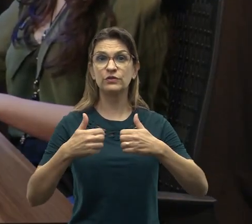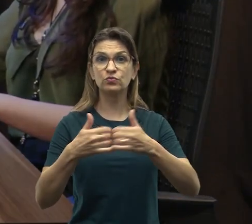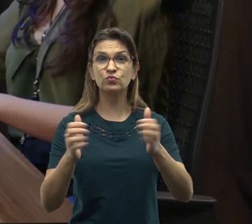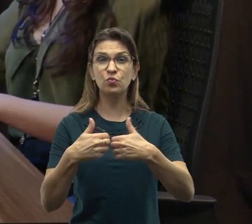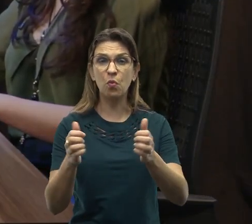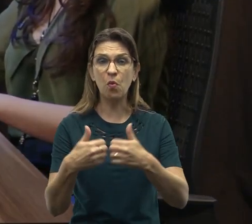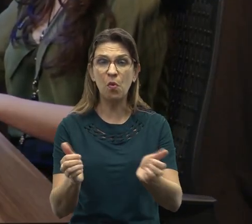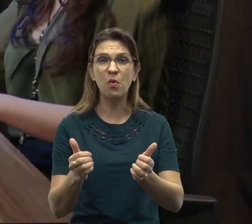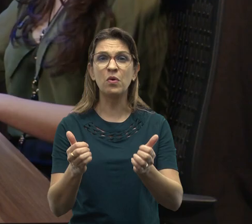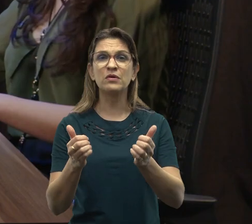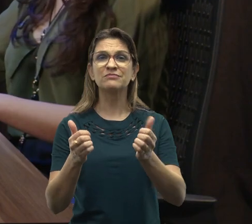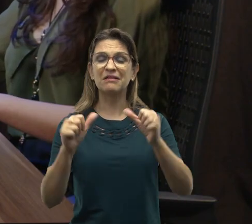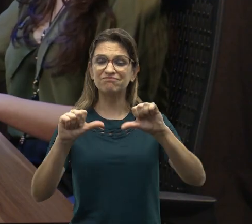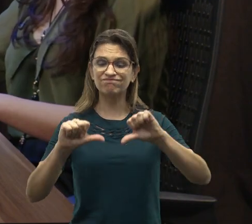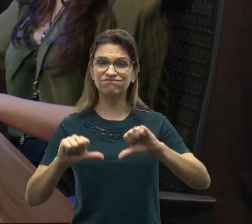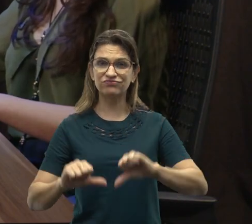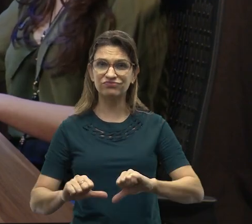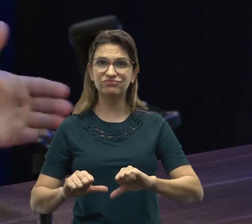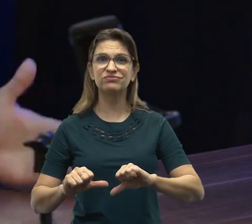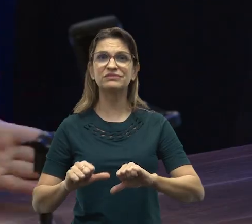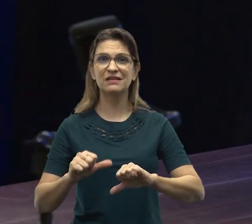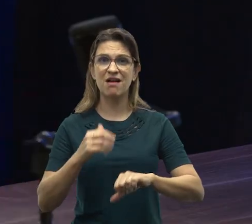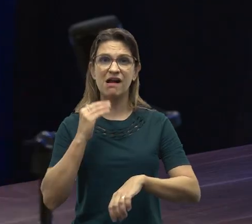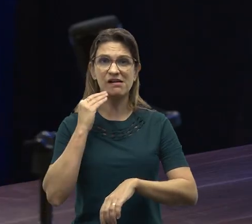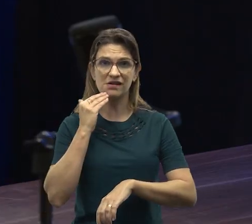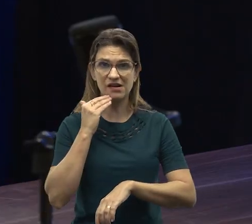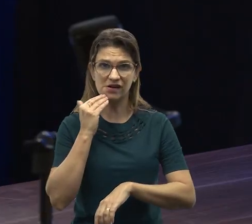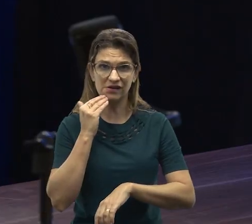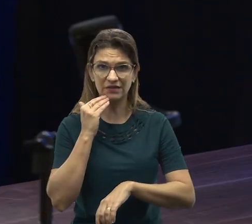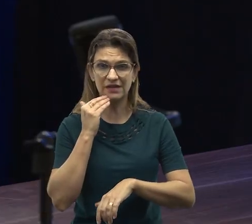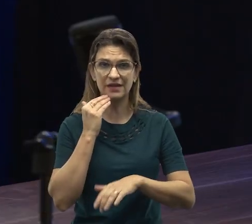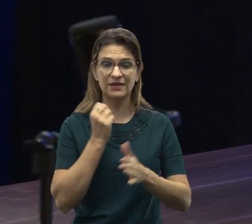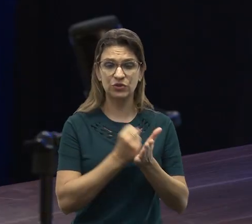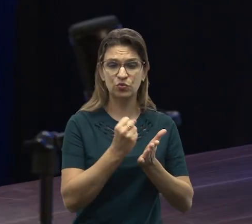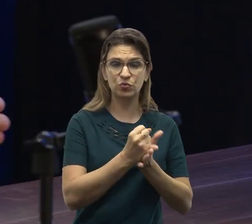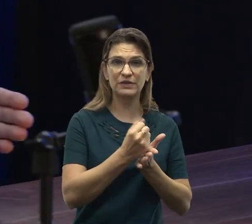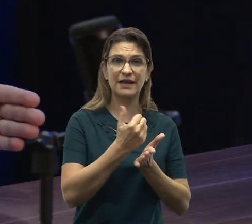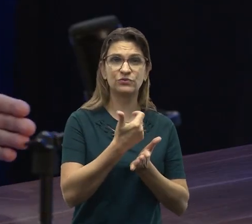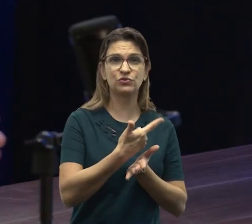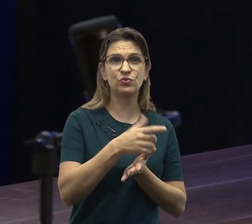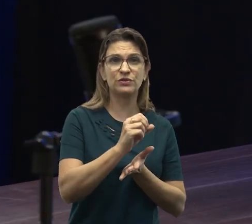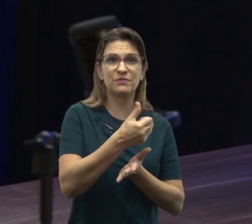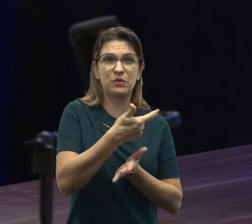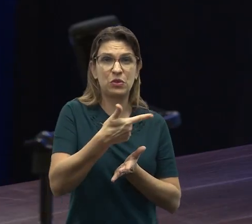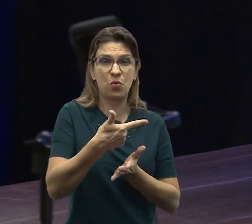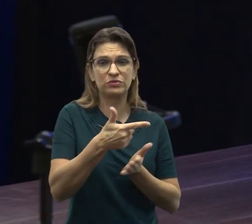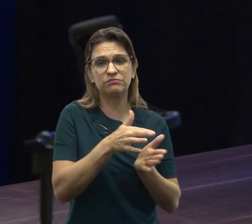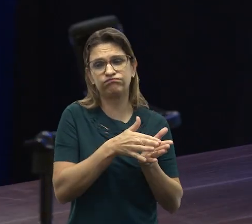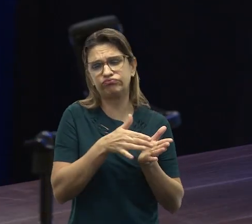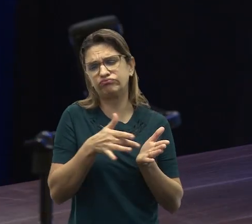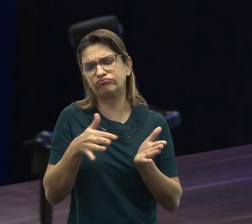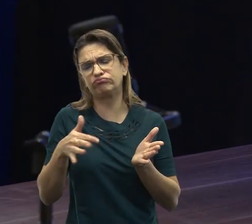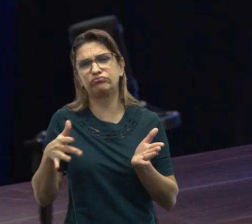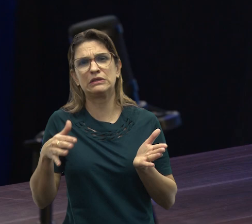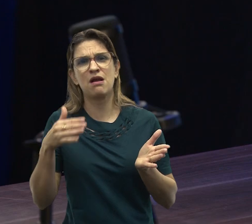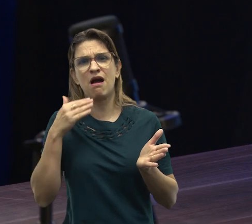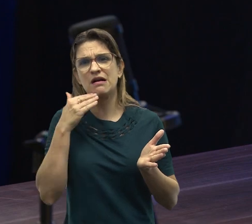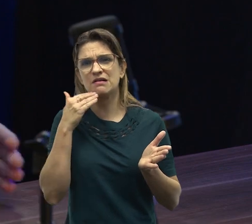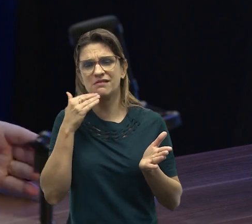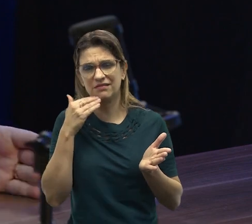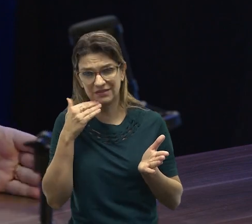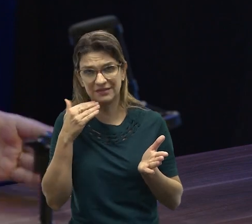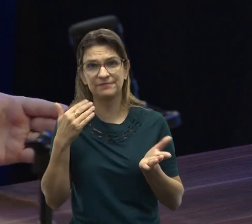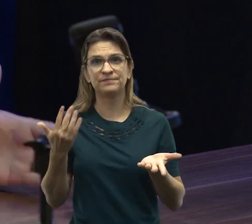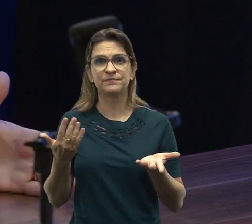veio sendo precarizado ao longo desse contrato desde 2012 para cá. As reclamações, quando a gente olha relatórios de colegas vereadores do